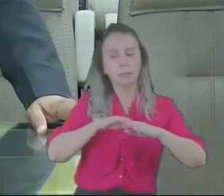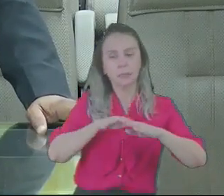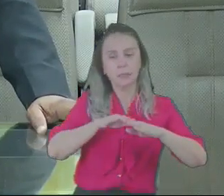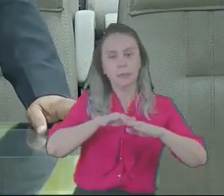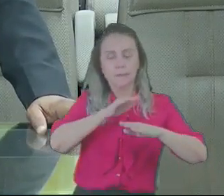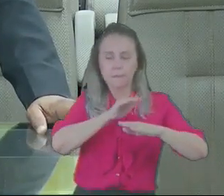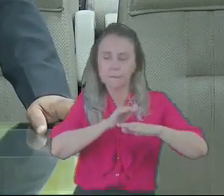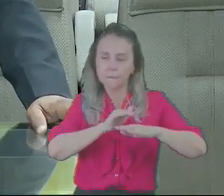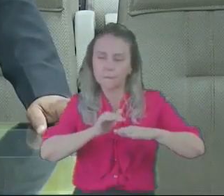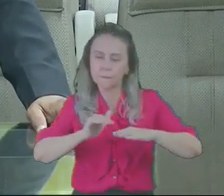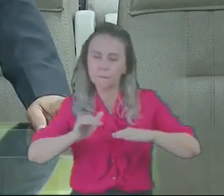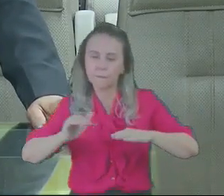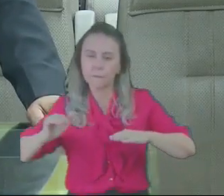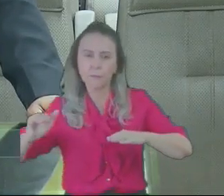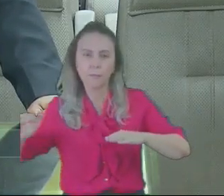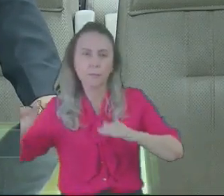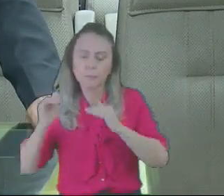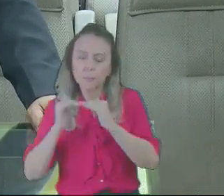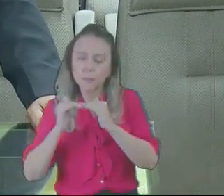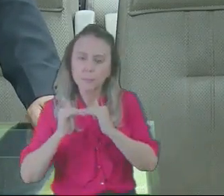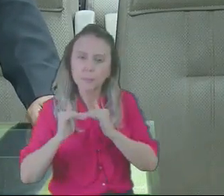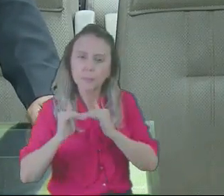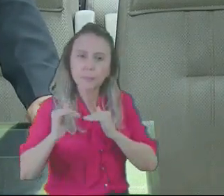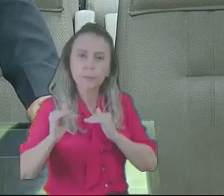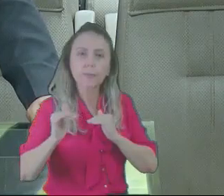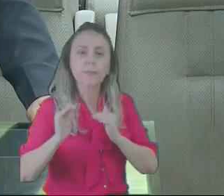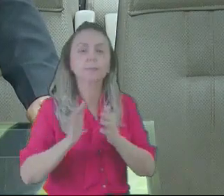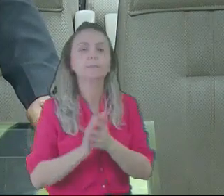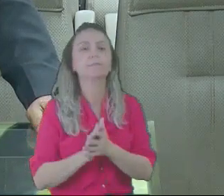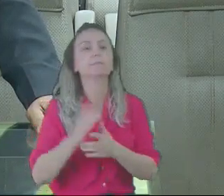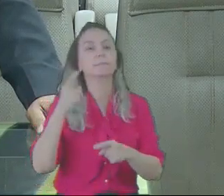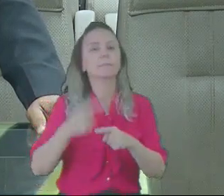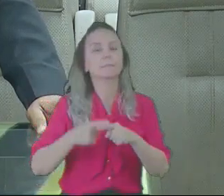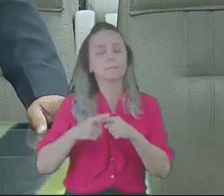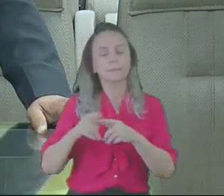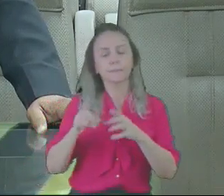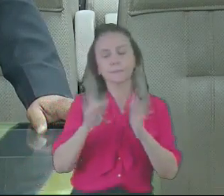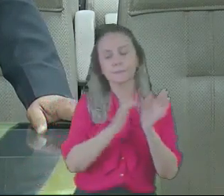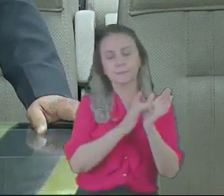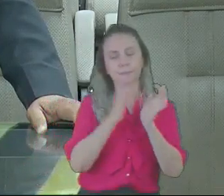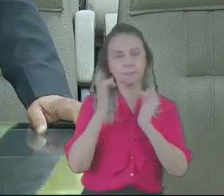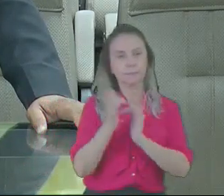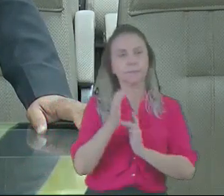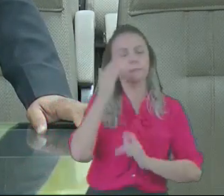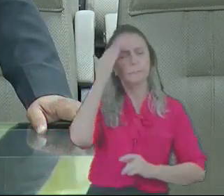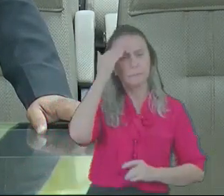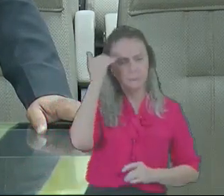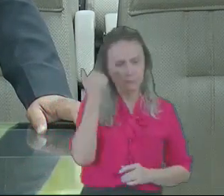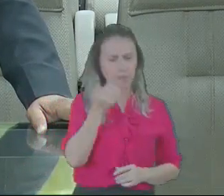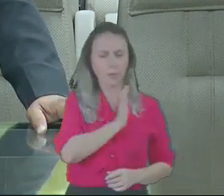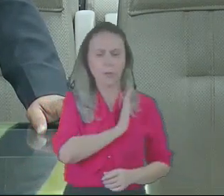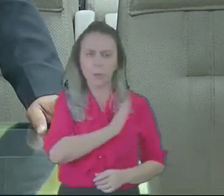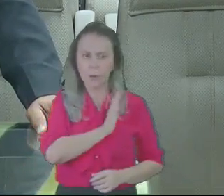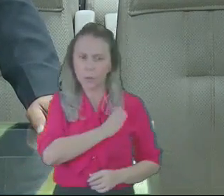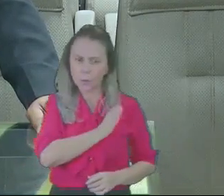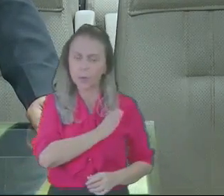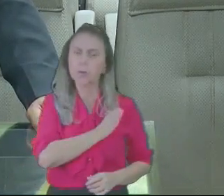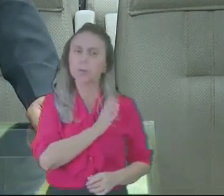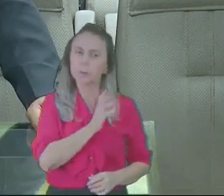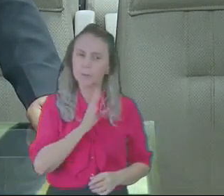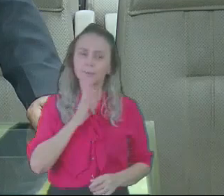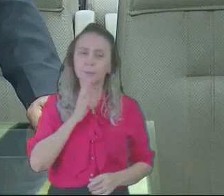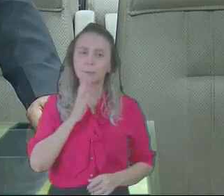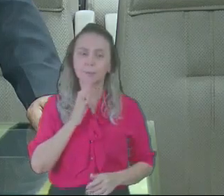dela desculpa é porque Jesus sabiam que existia no coração do homem mãos e lá em João